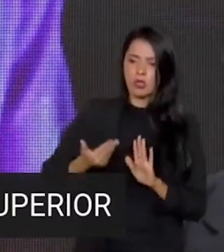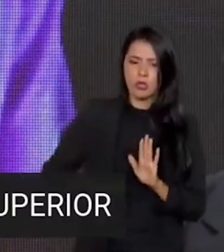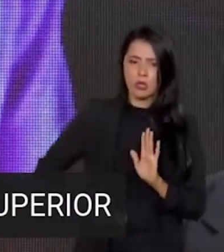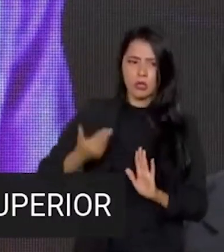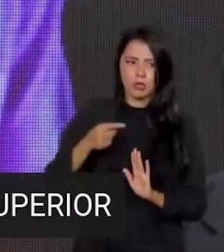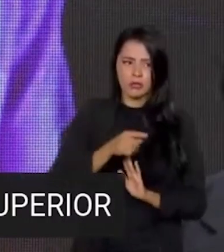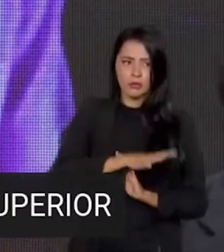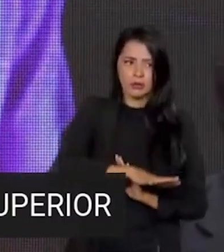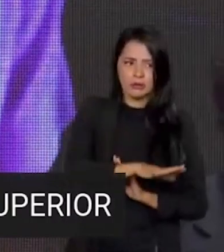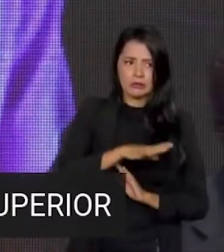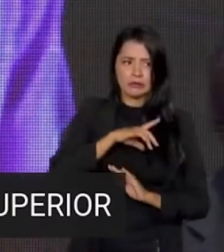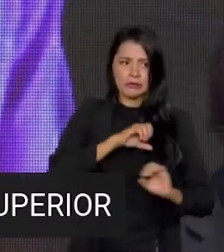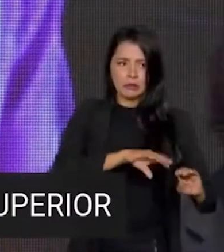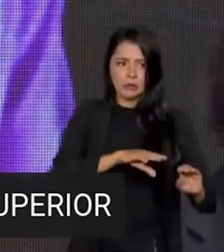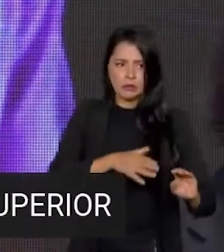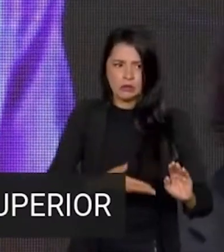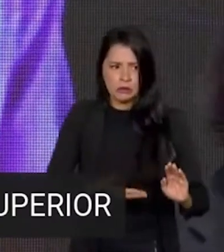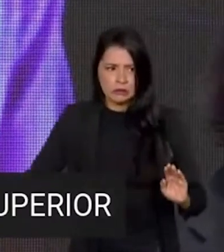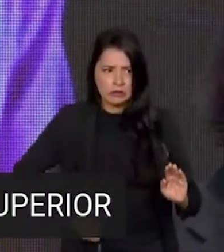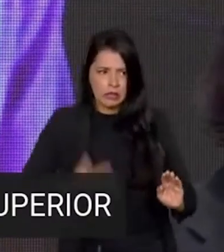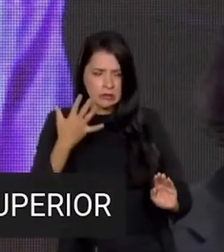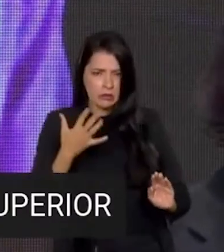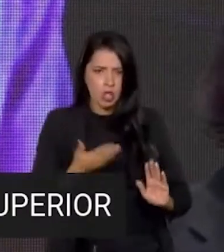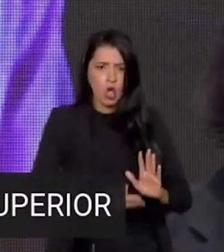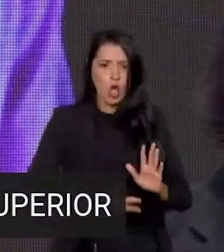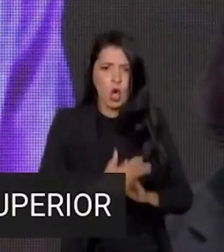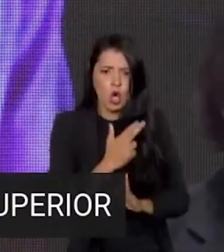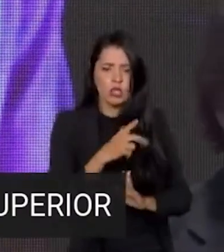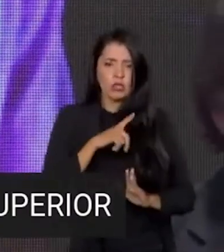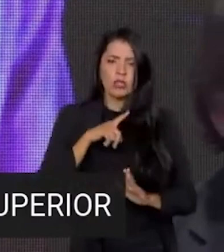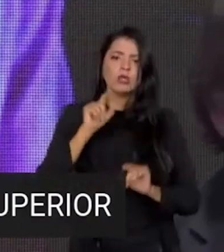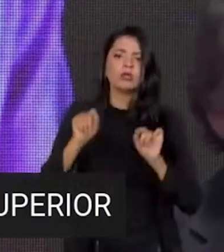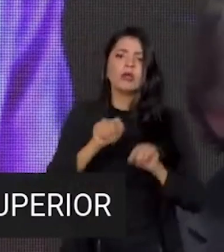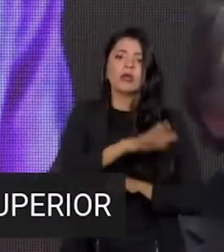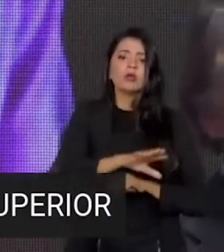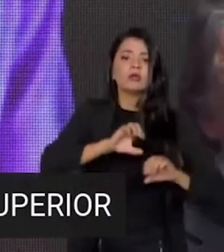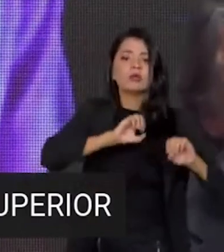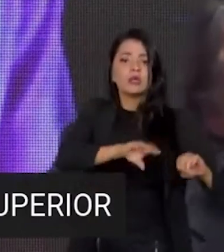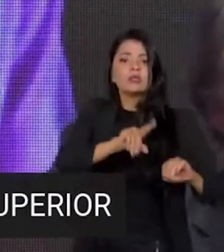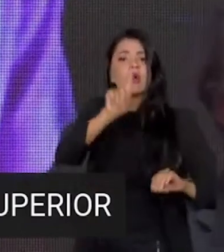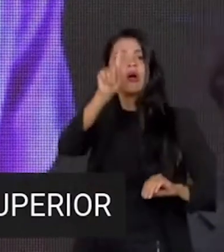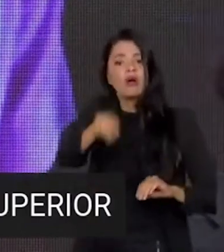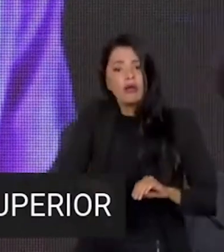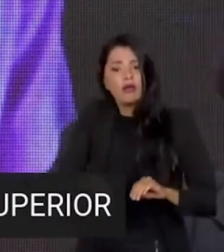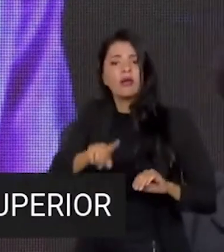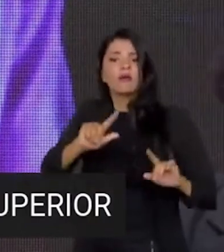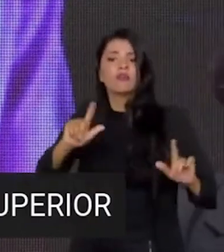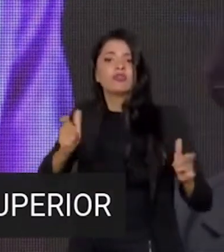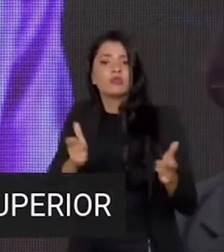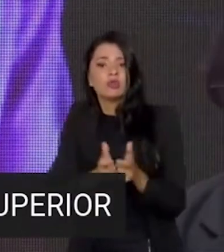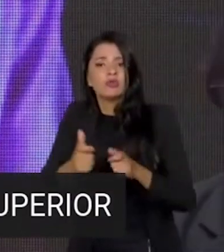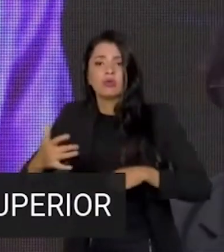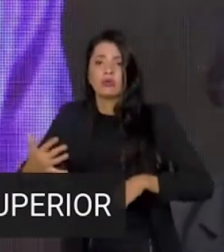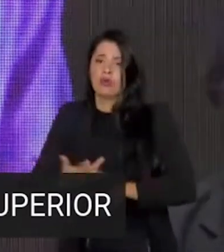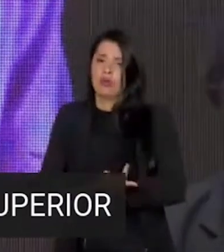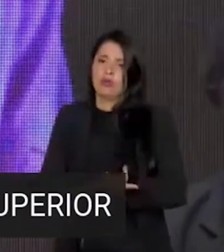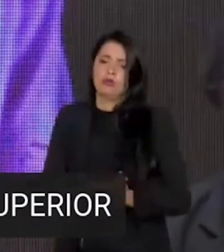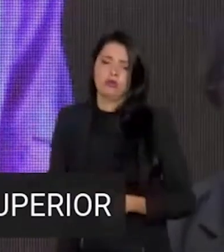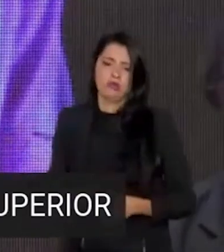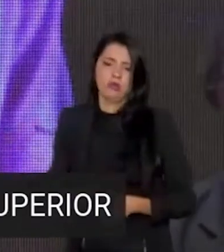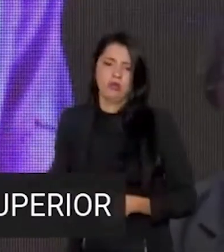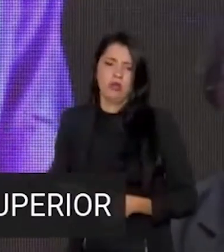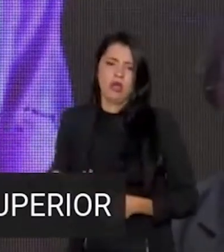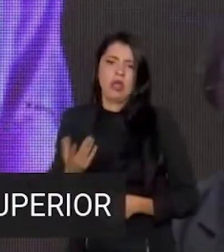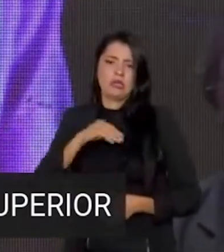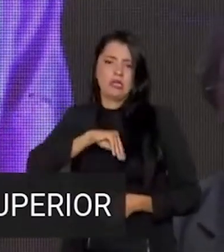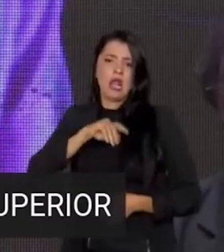demais. Você cortar na educação significa você baixar a qualidade. Você paga menos